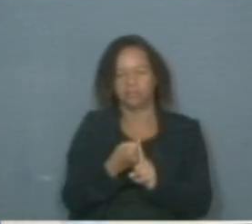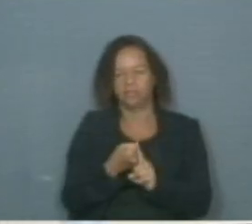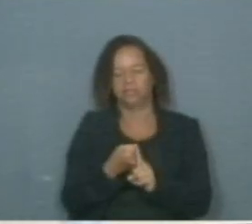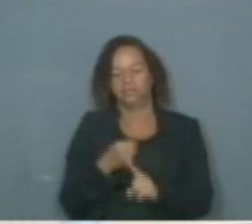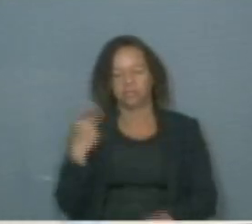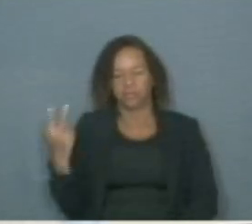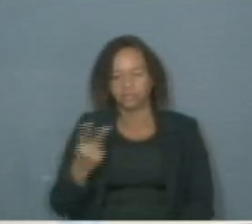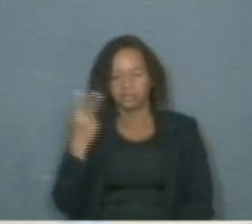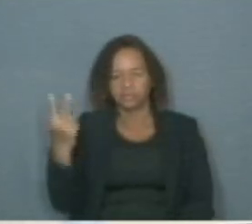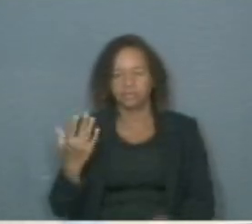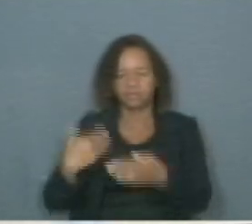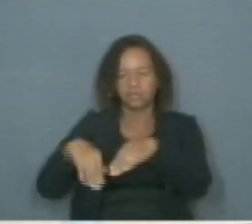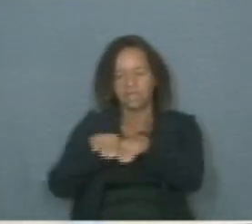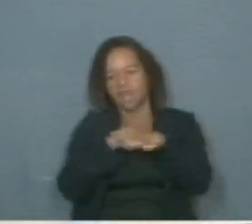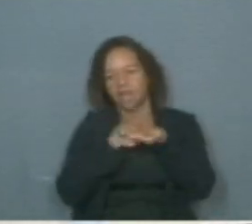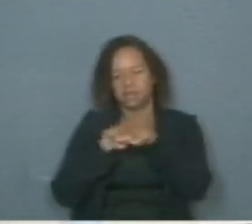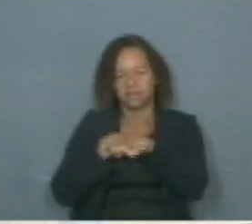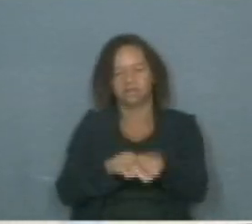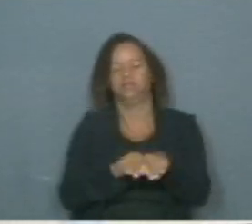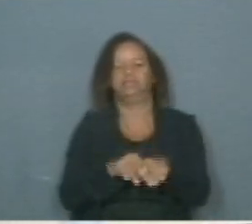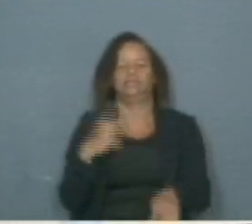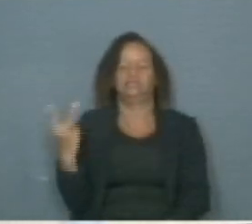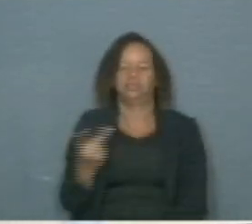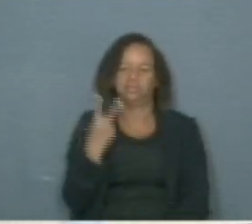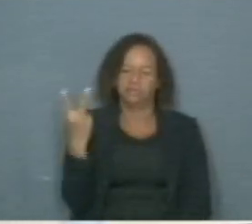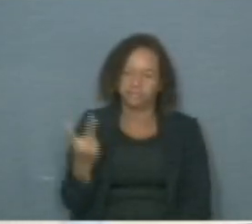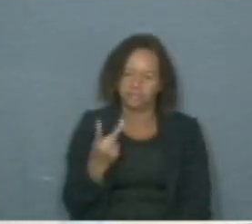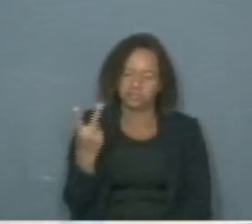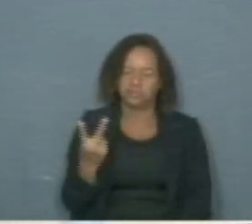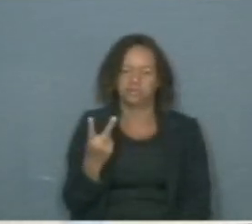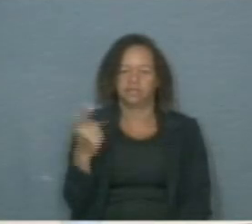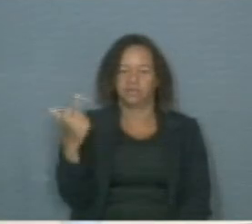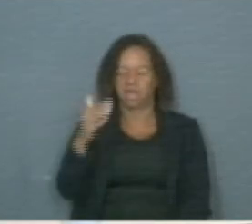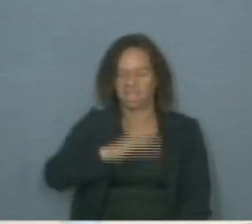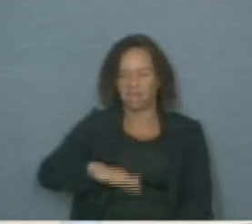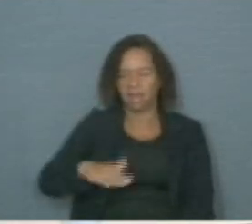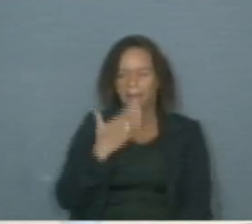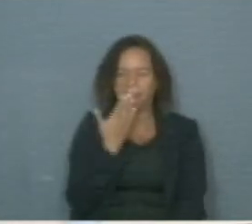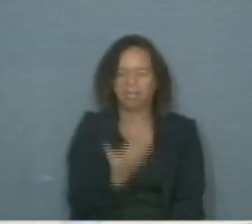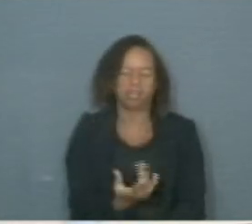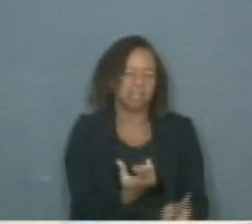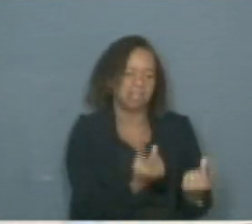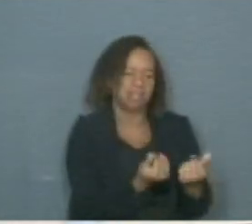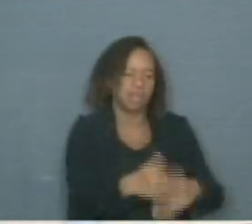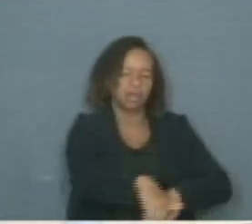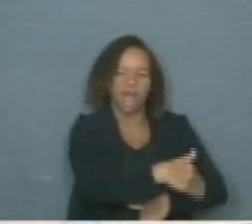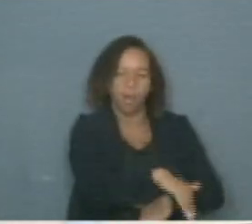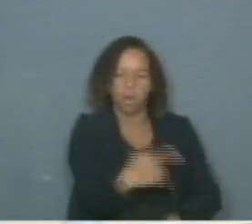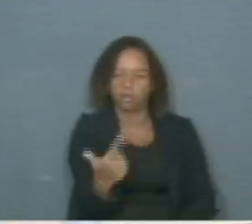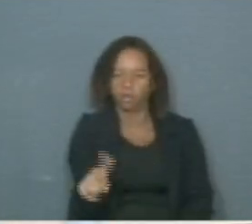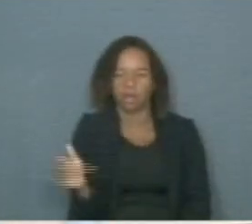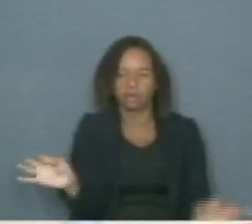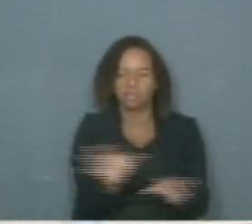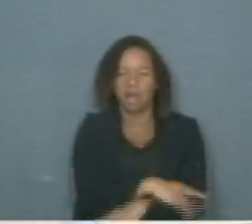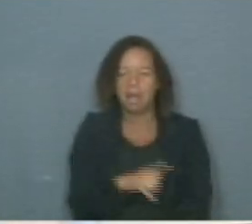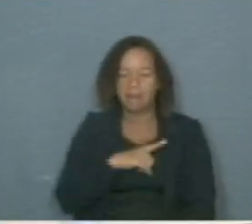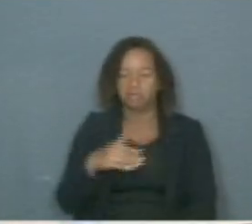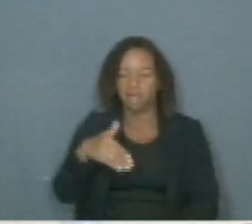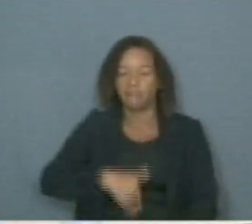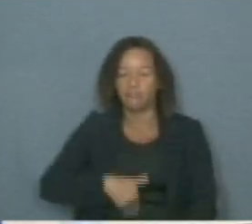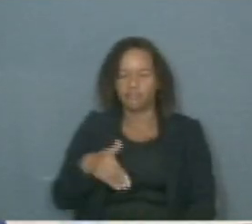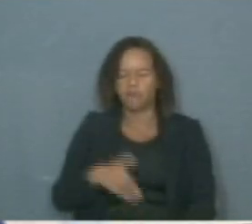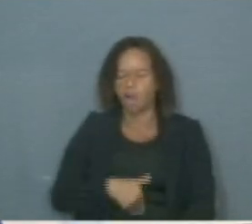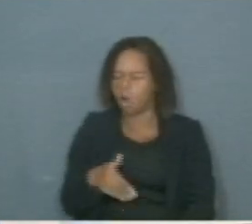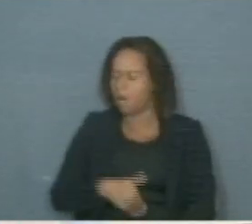são valores pela igualdade, são valores para que não haja crianças pedindo dinheiro na rua, para que não haja